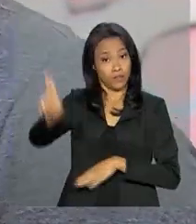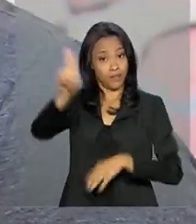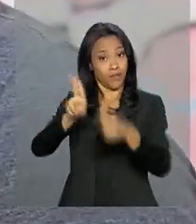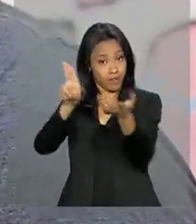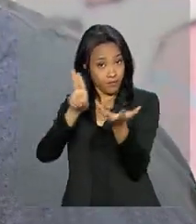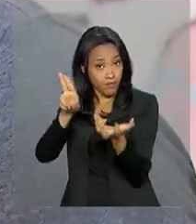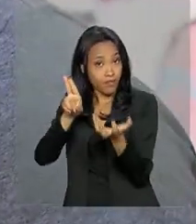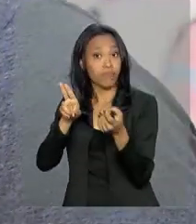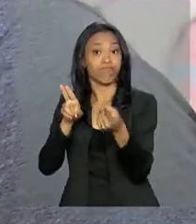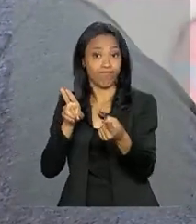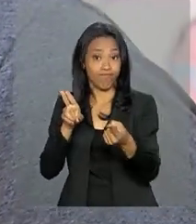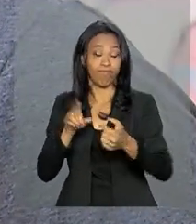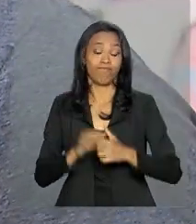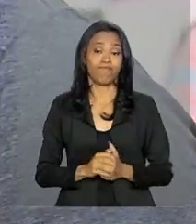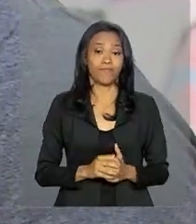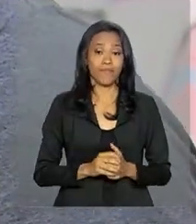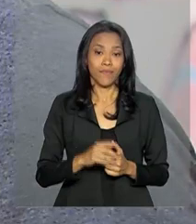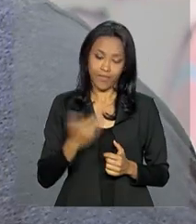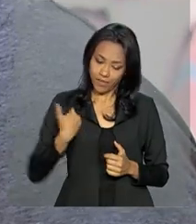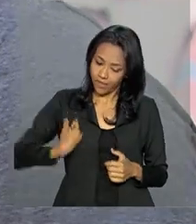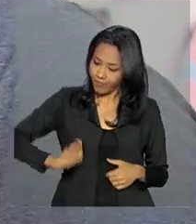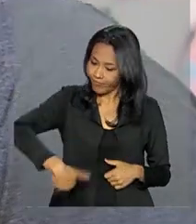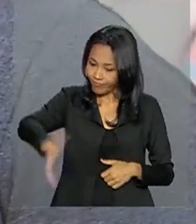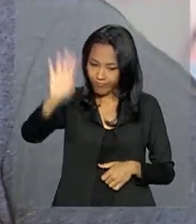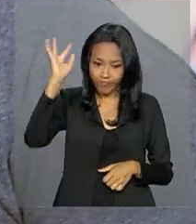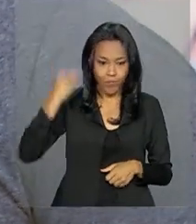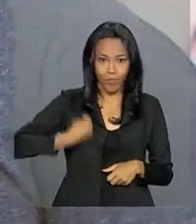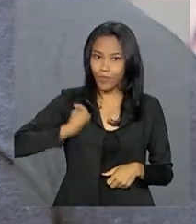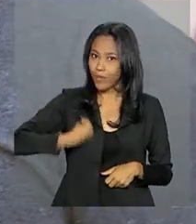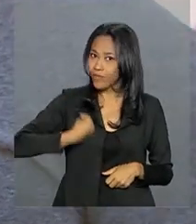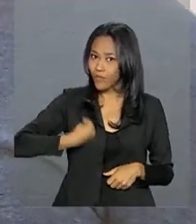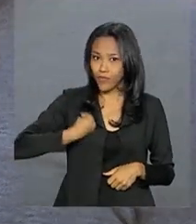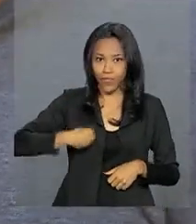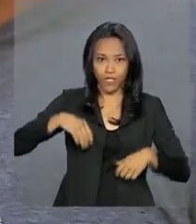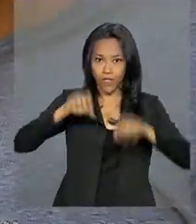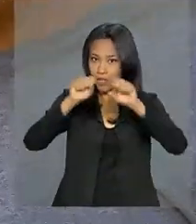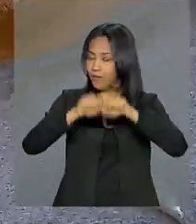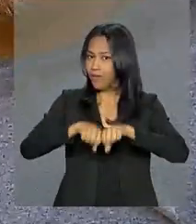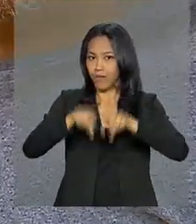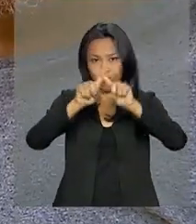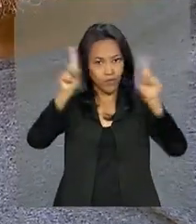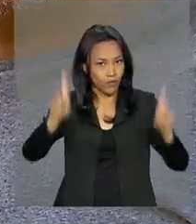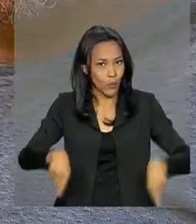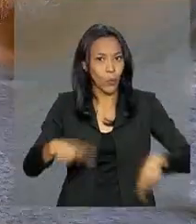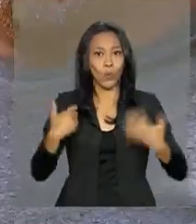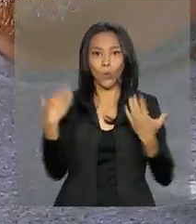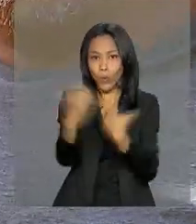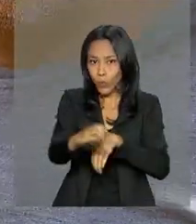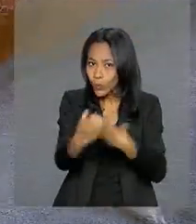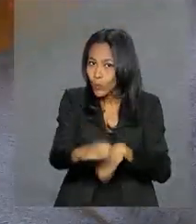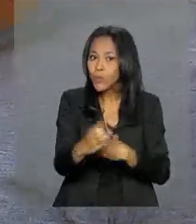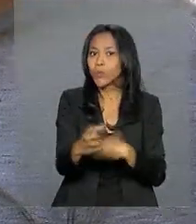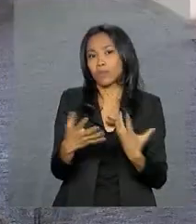tá carreira tudo caiu num concurso alguma coisa apesar da idade mas nunca é